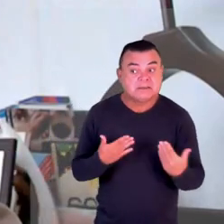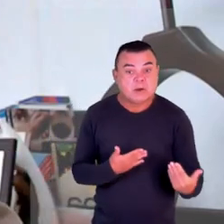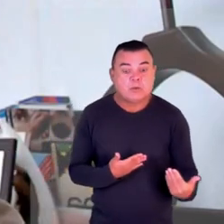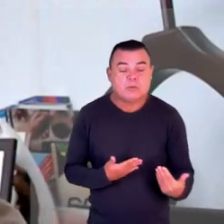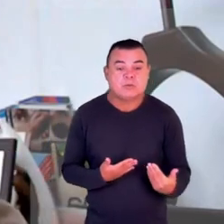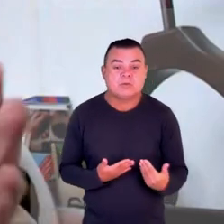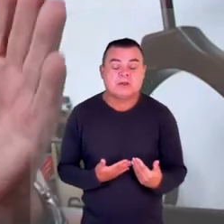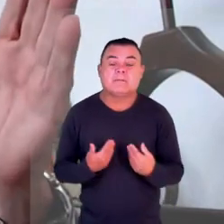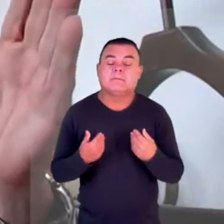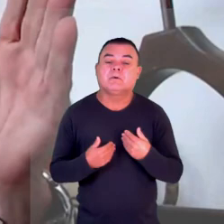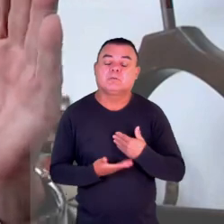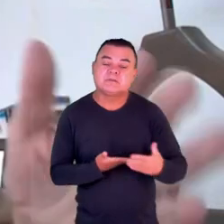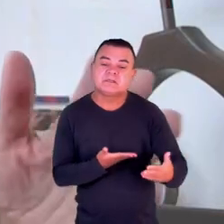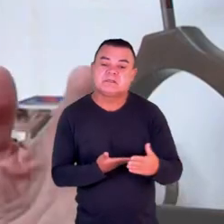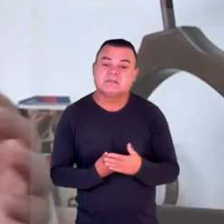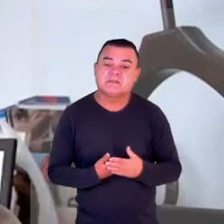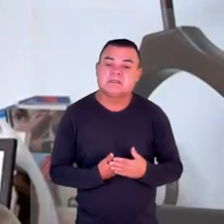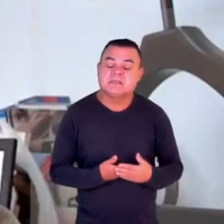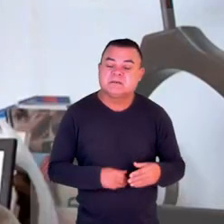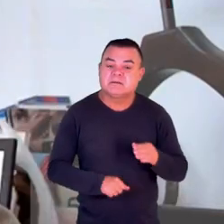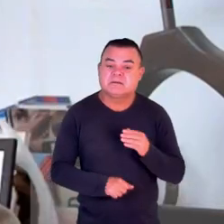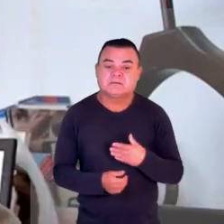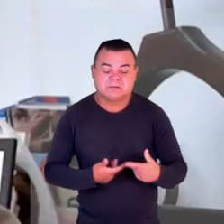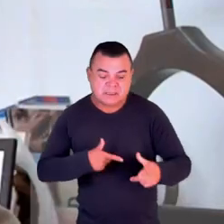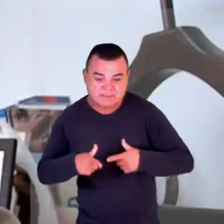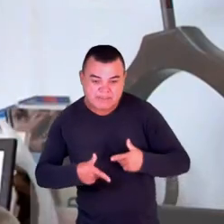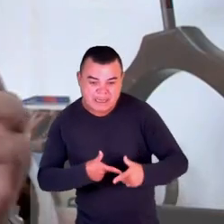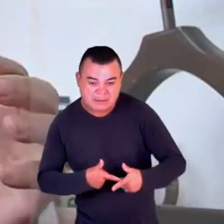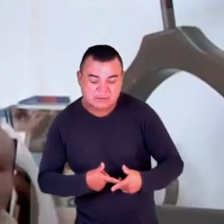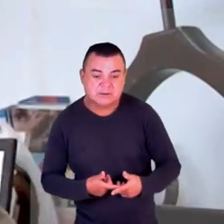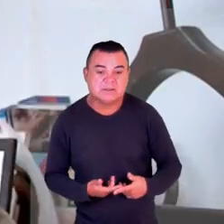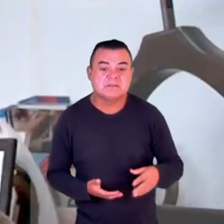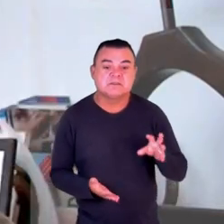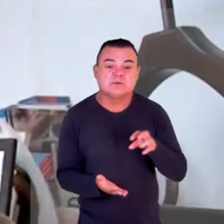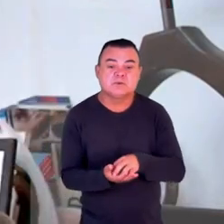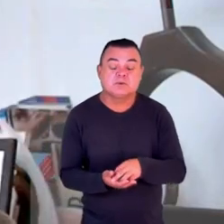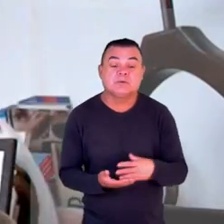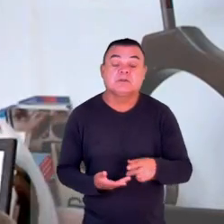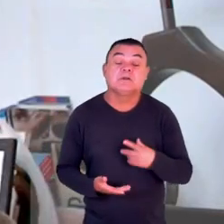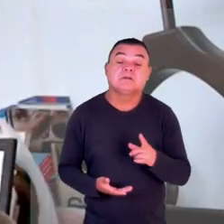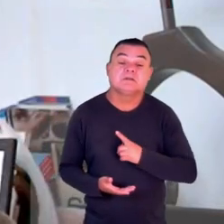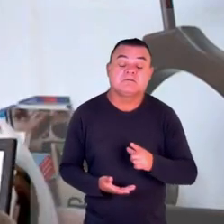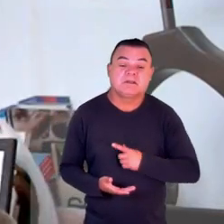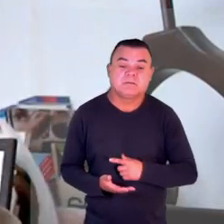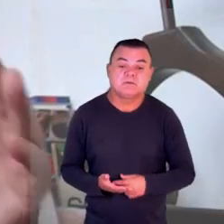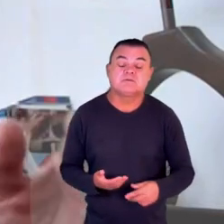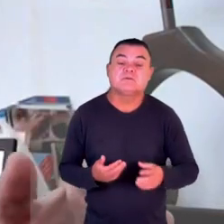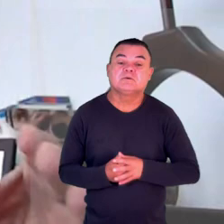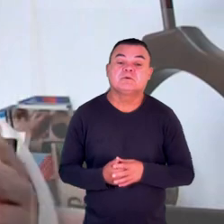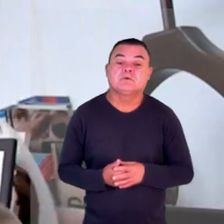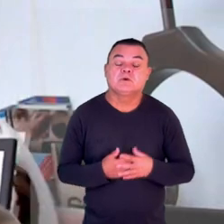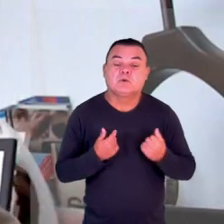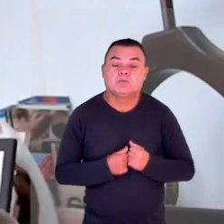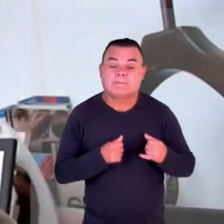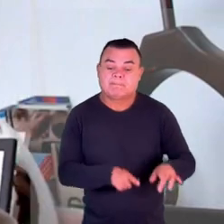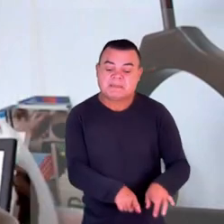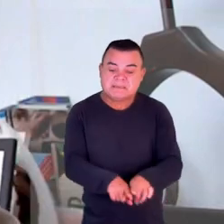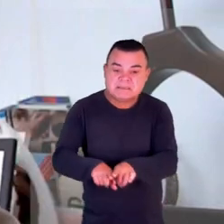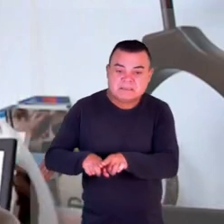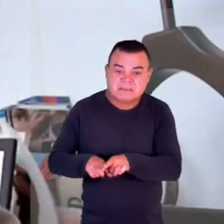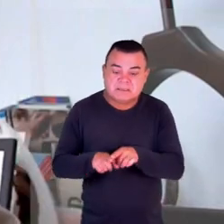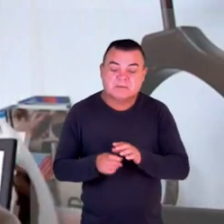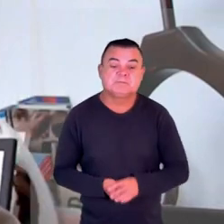eh nós estabelecemos um um termo de cooperação com o Conselho Estadual